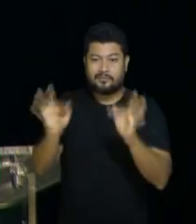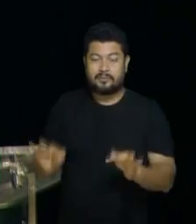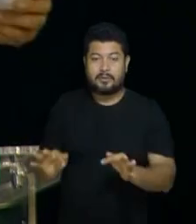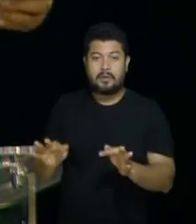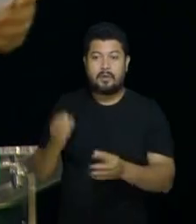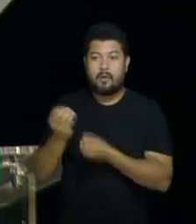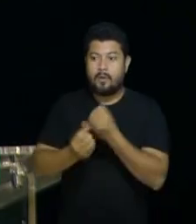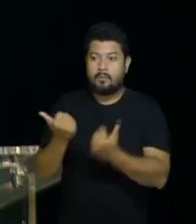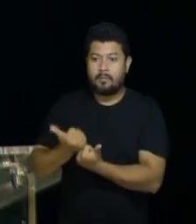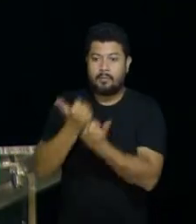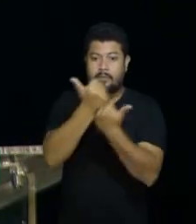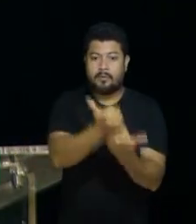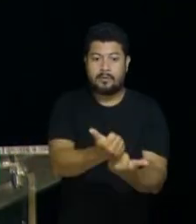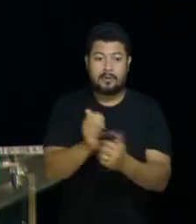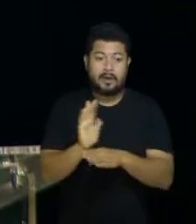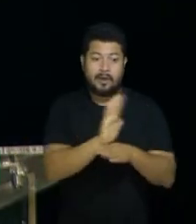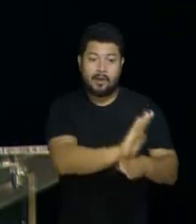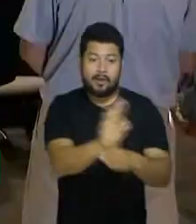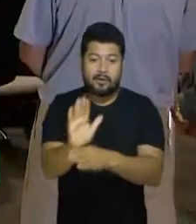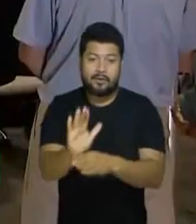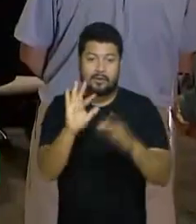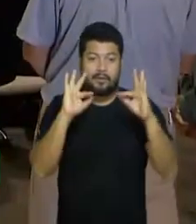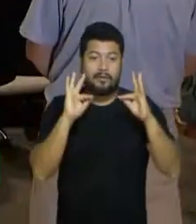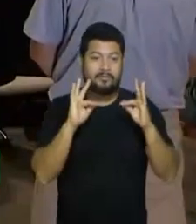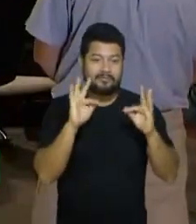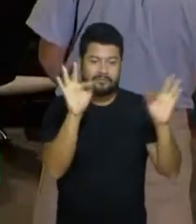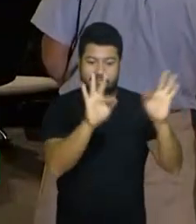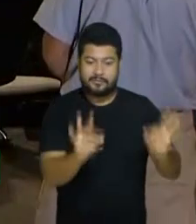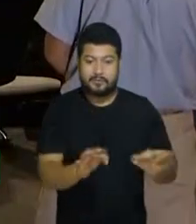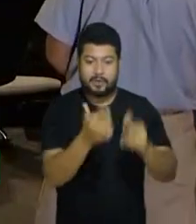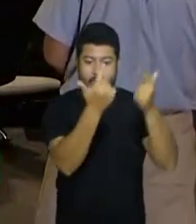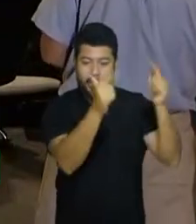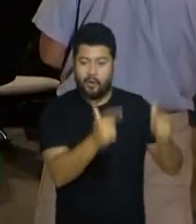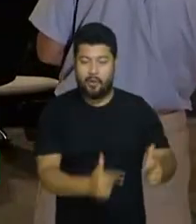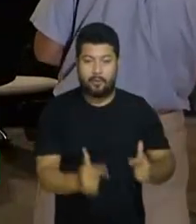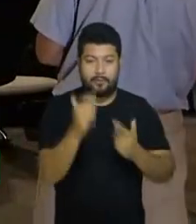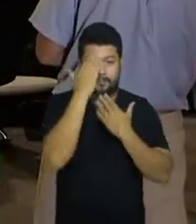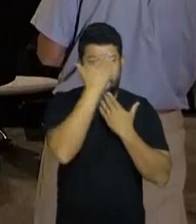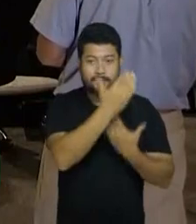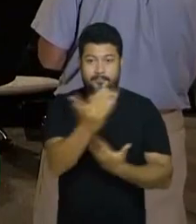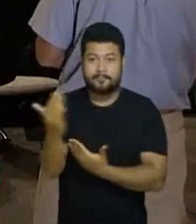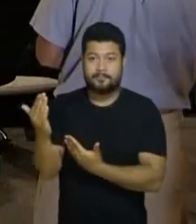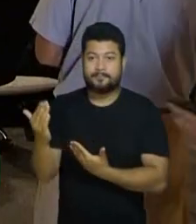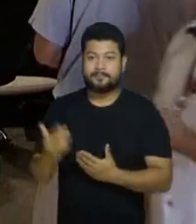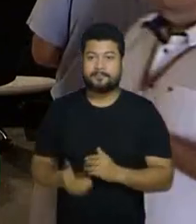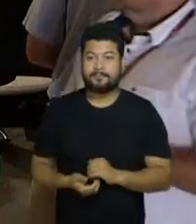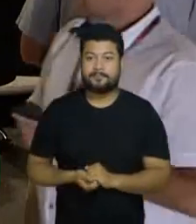felicidade dos outros. Muito obrigado. Muito obrigado, Antônio.